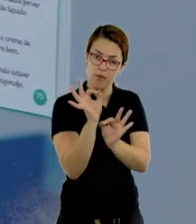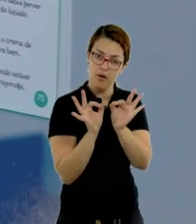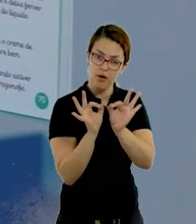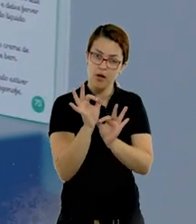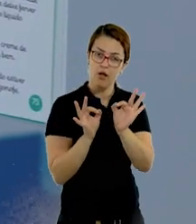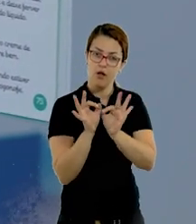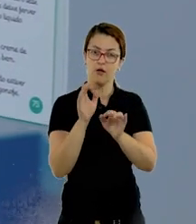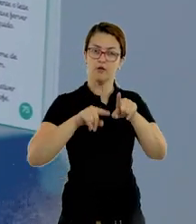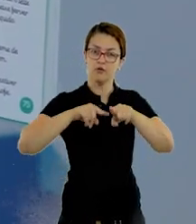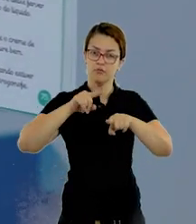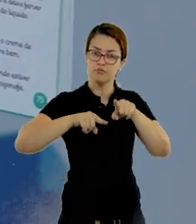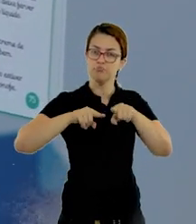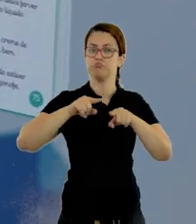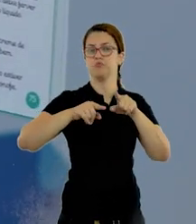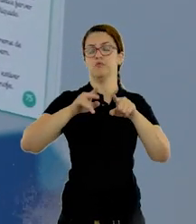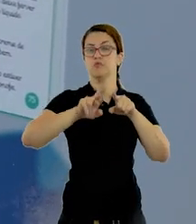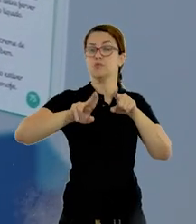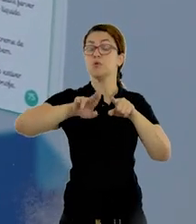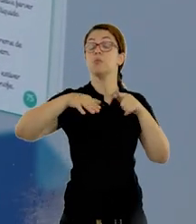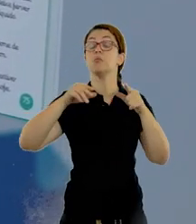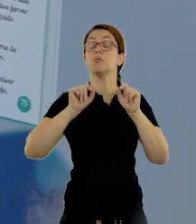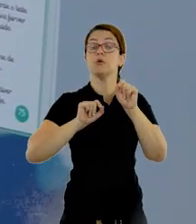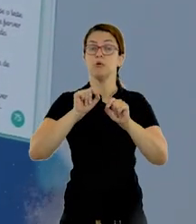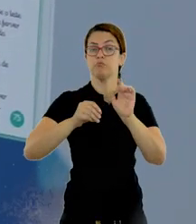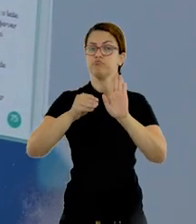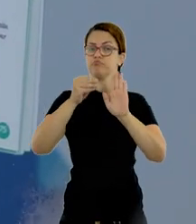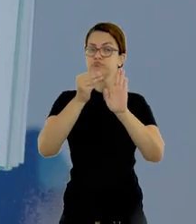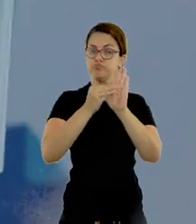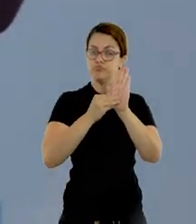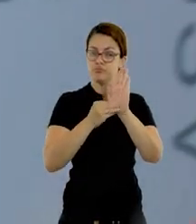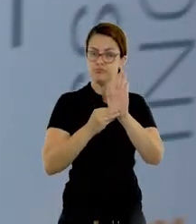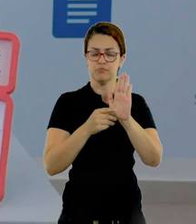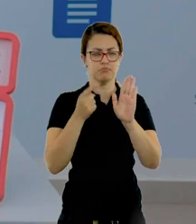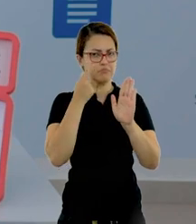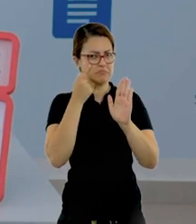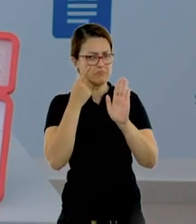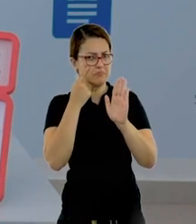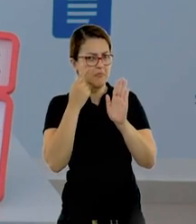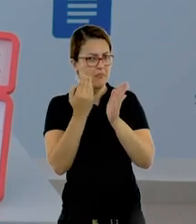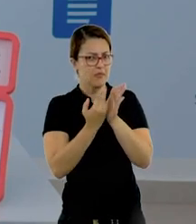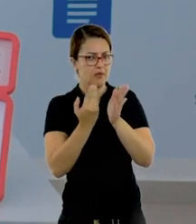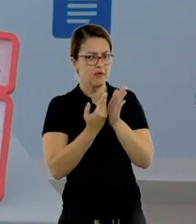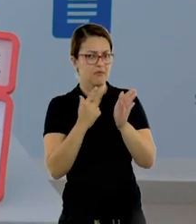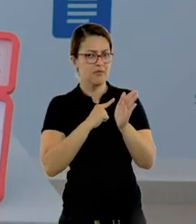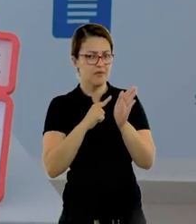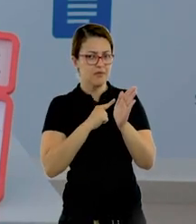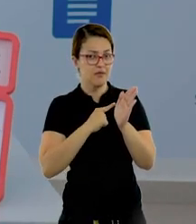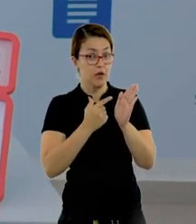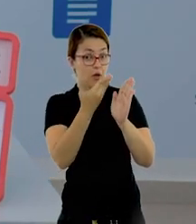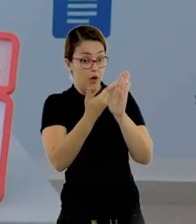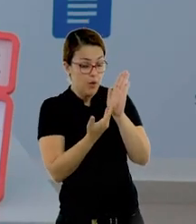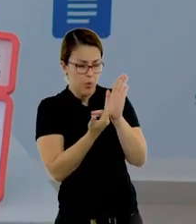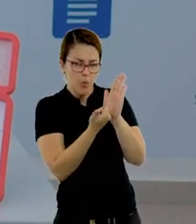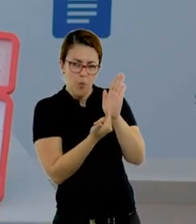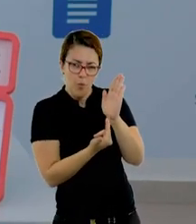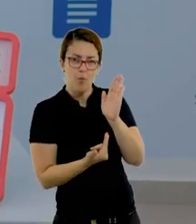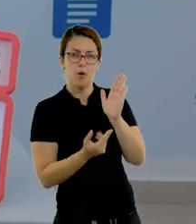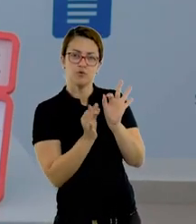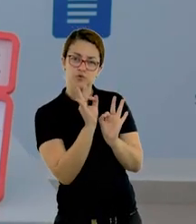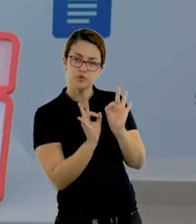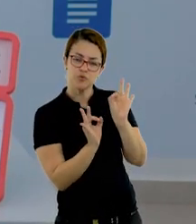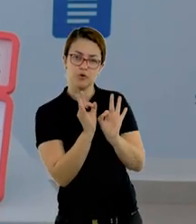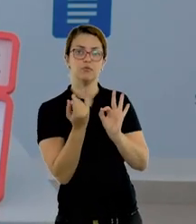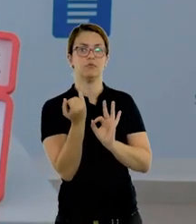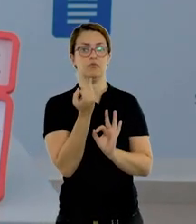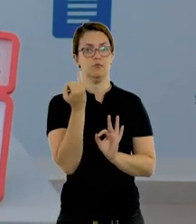modo de preparo e são os ingredientes também. Então observe que todos os livros de receitas, eles têm essa